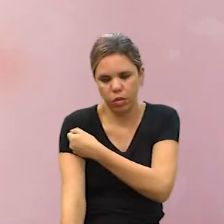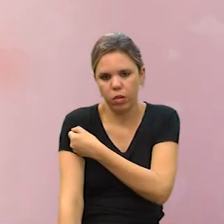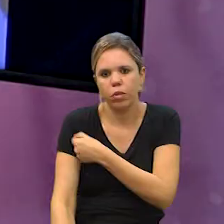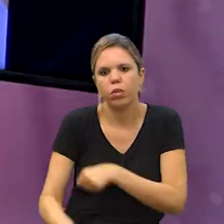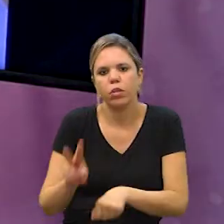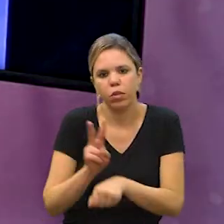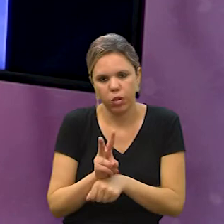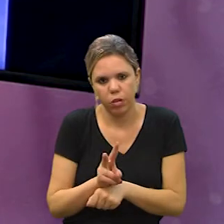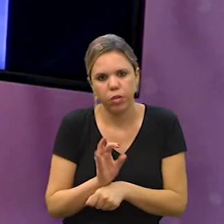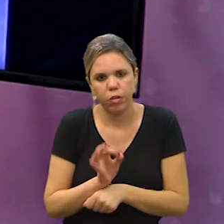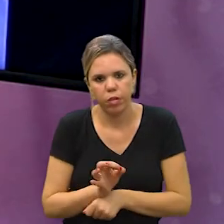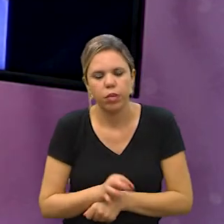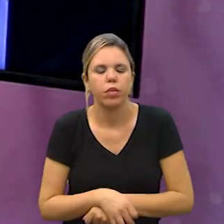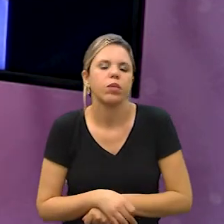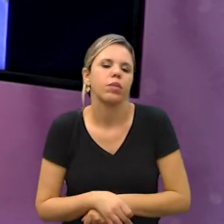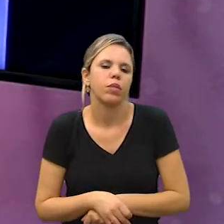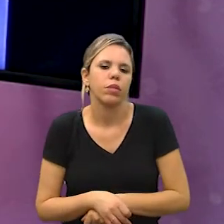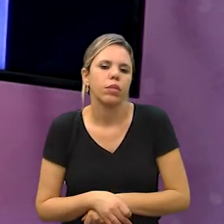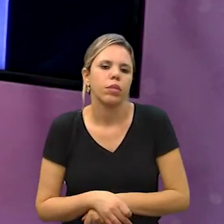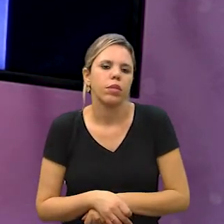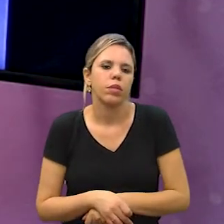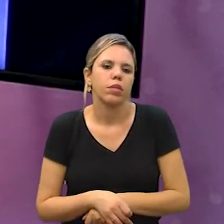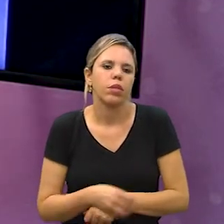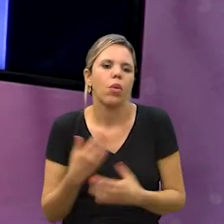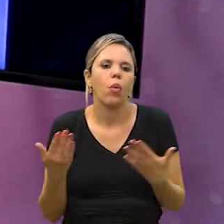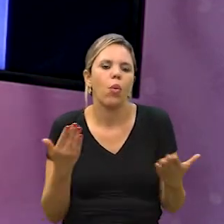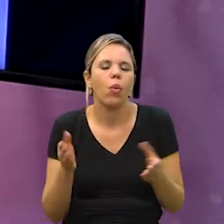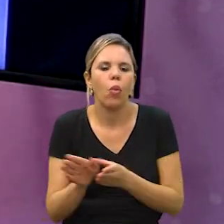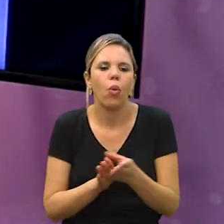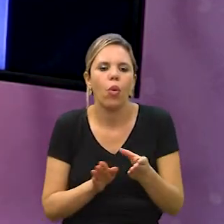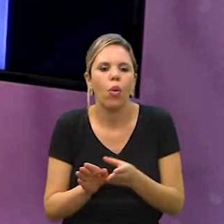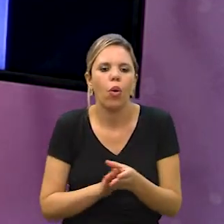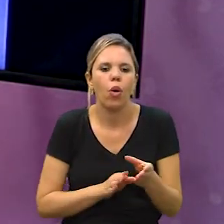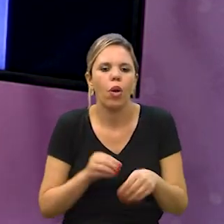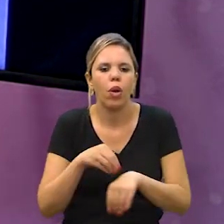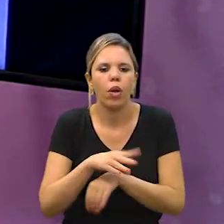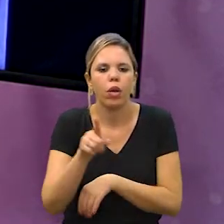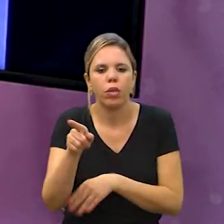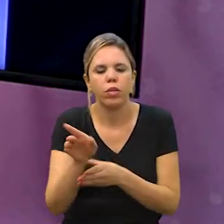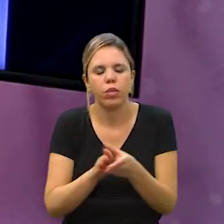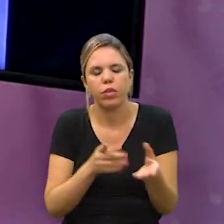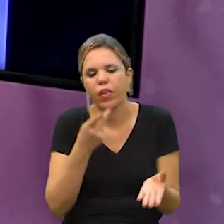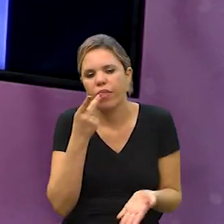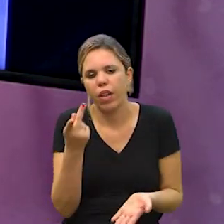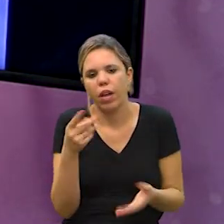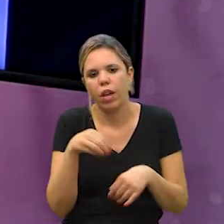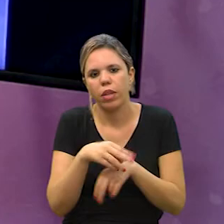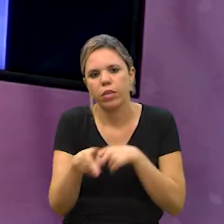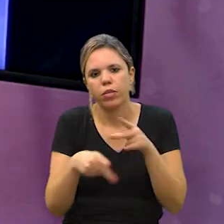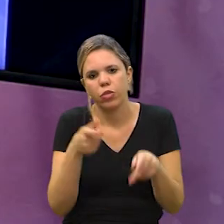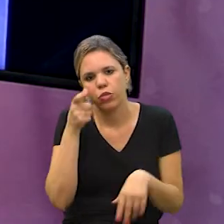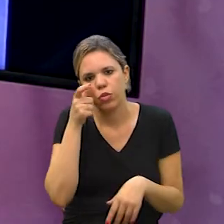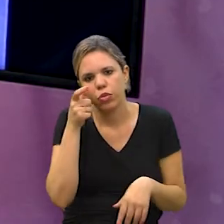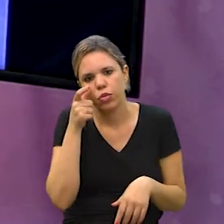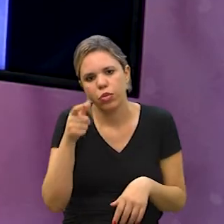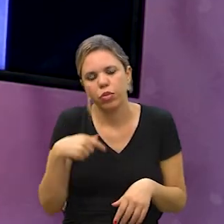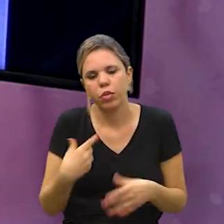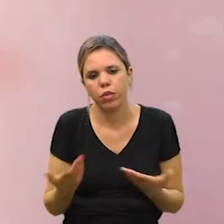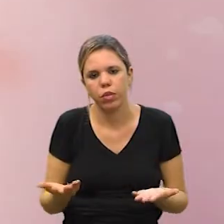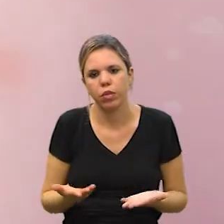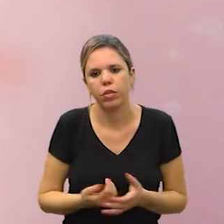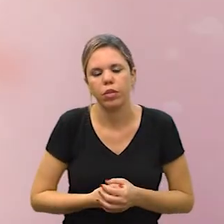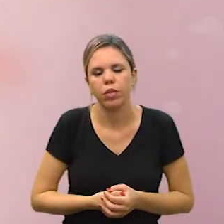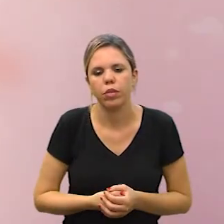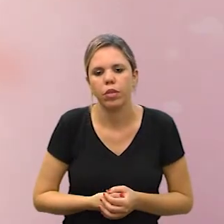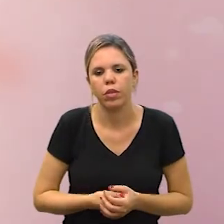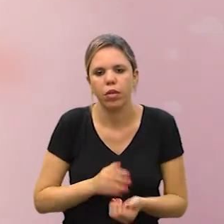vacina e se cuidar né exatamente e qual a orientação dica conselho acertar para quem está assistindo a gente